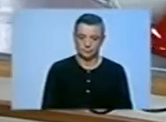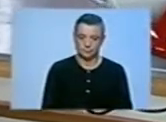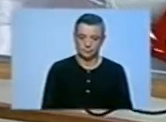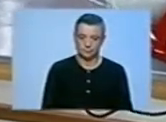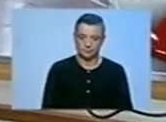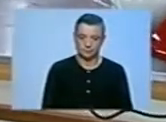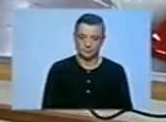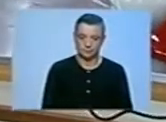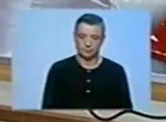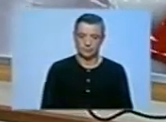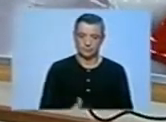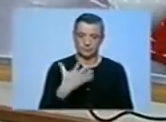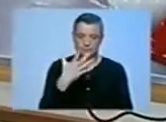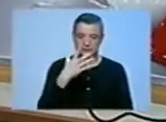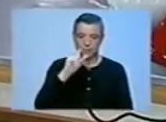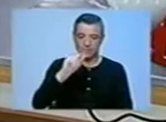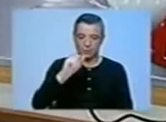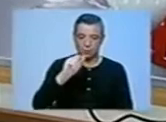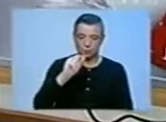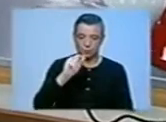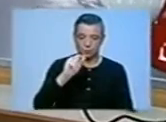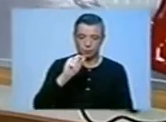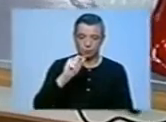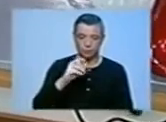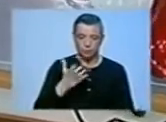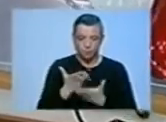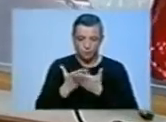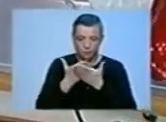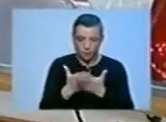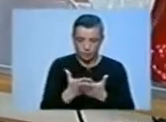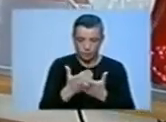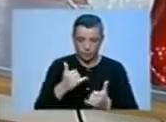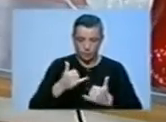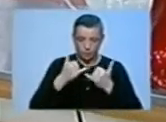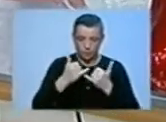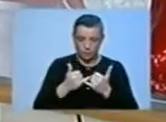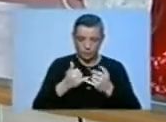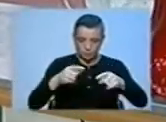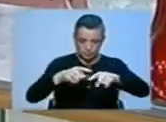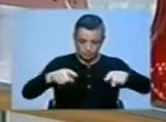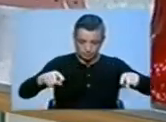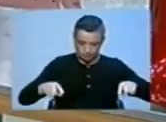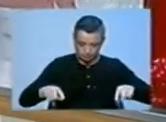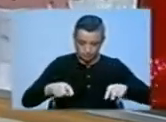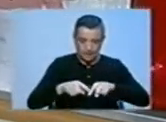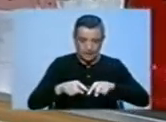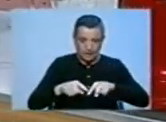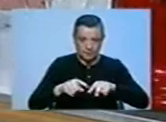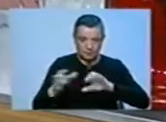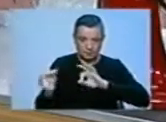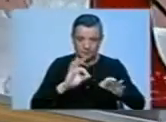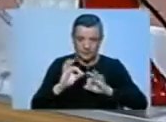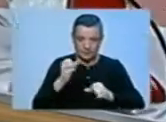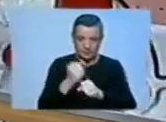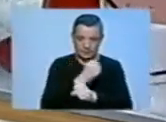vamos deixar entrar 15 minutos no forno que daqui a quinze minutos teremos os nossos retornos massa folhada prontos para os podermos